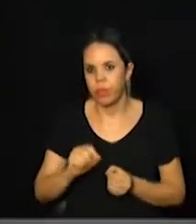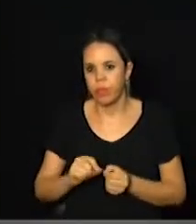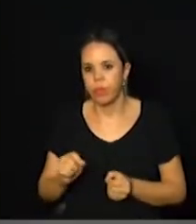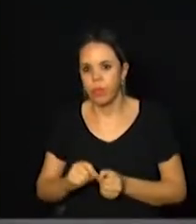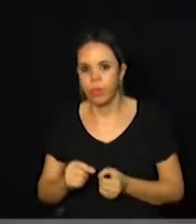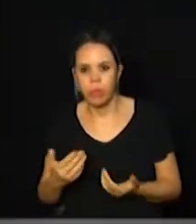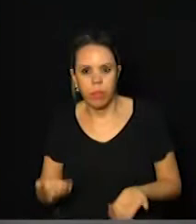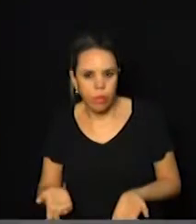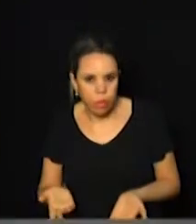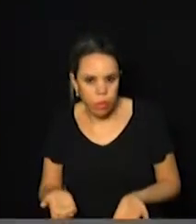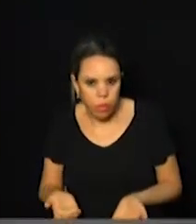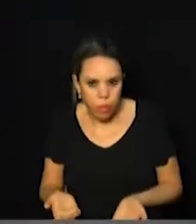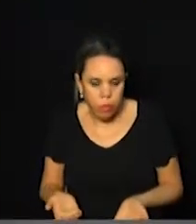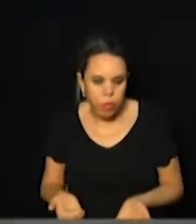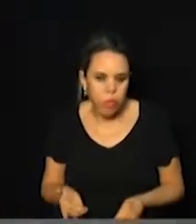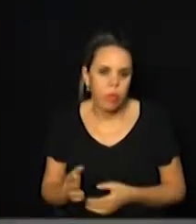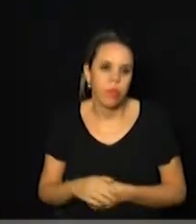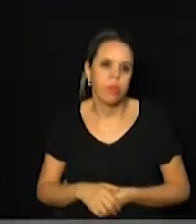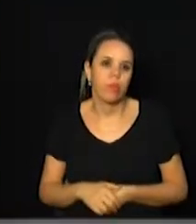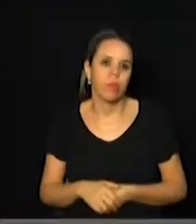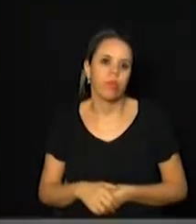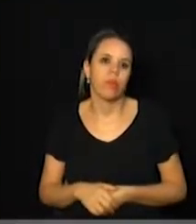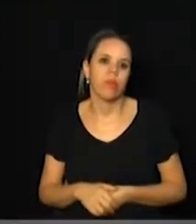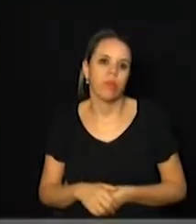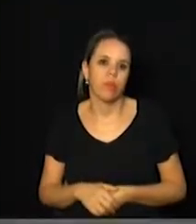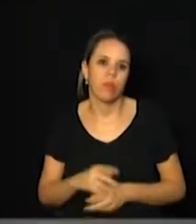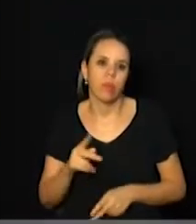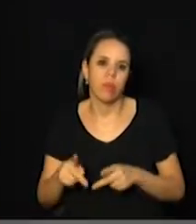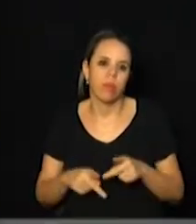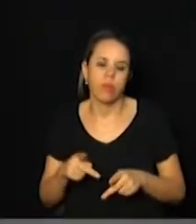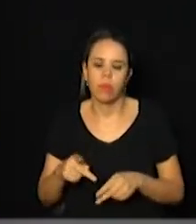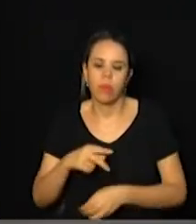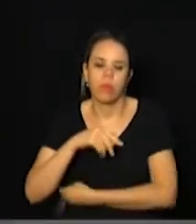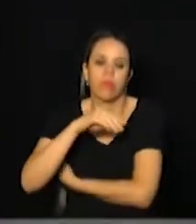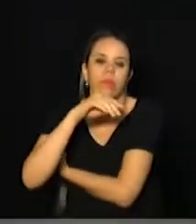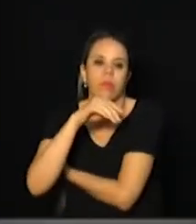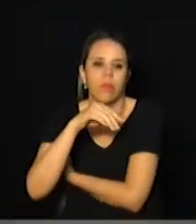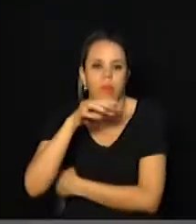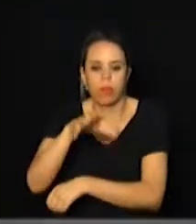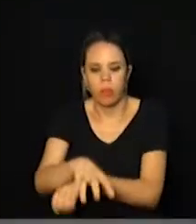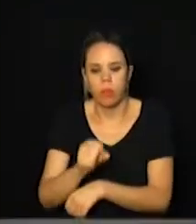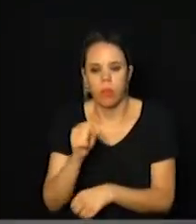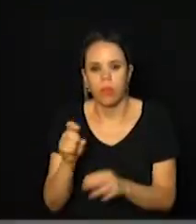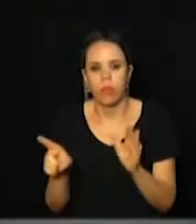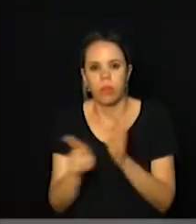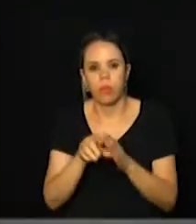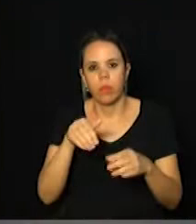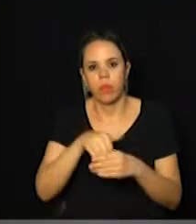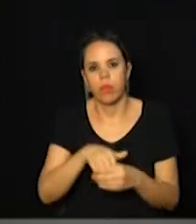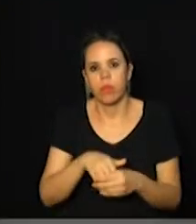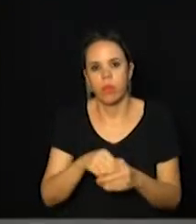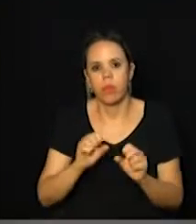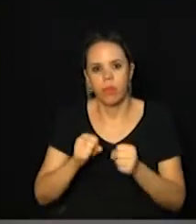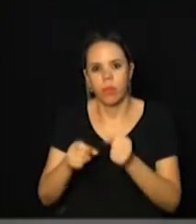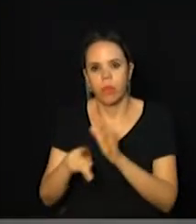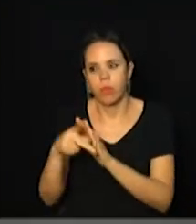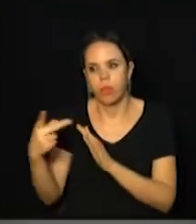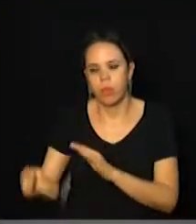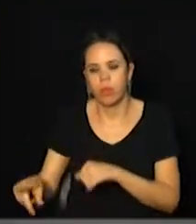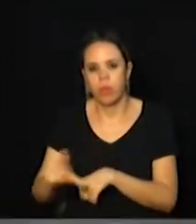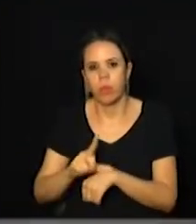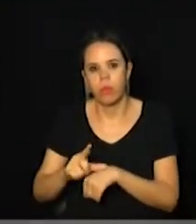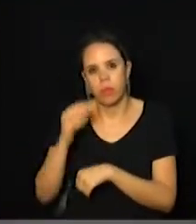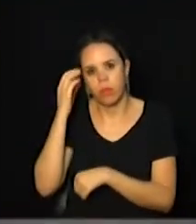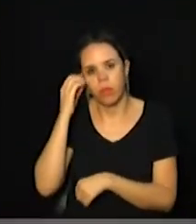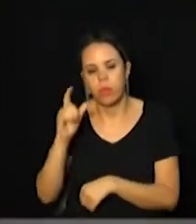fazer o tratorista votam no dono da fazenda aí ele quer que eu tô da Fazenda defender ele lá no Alex